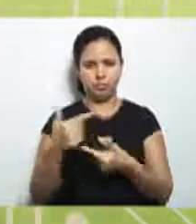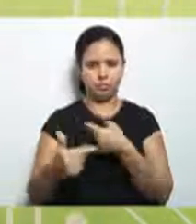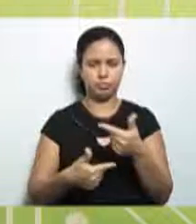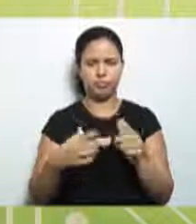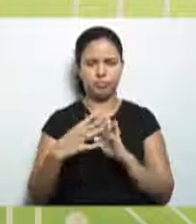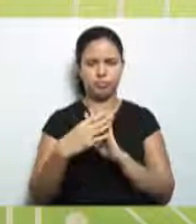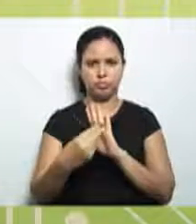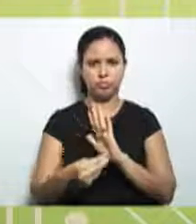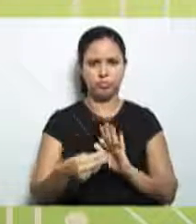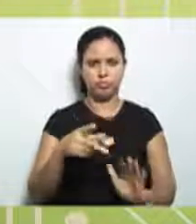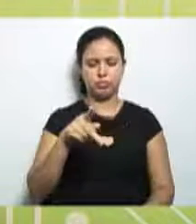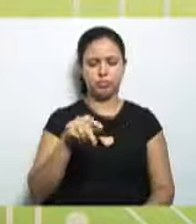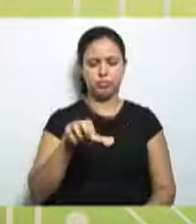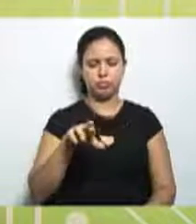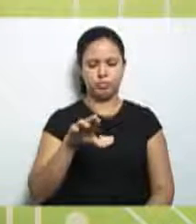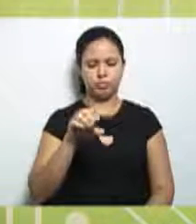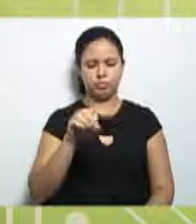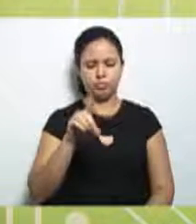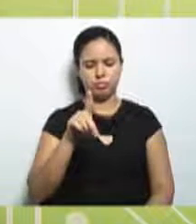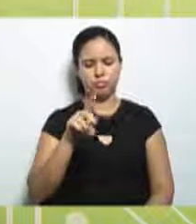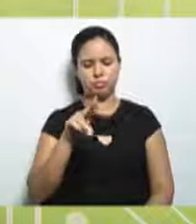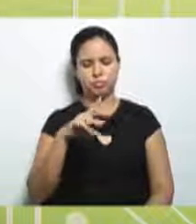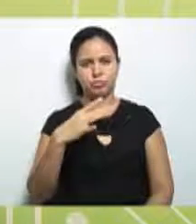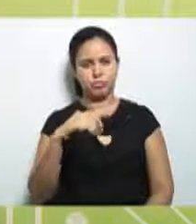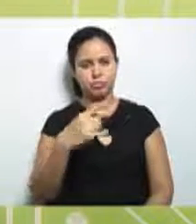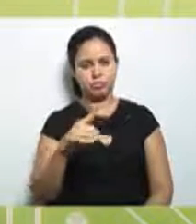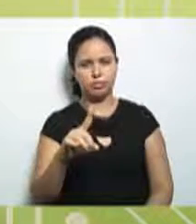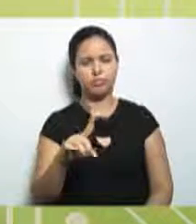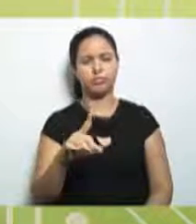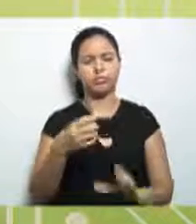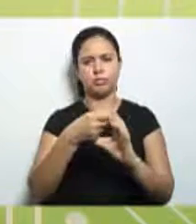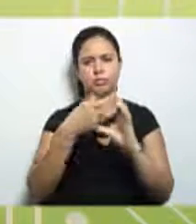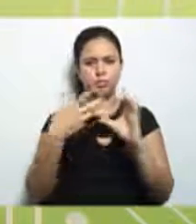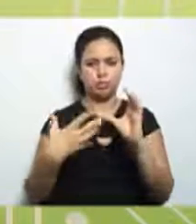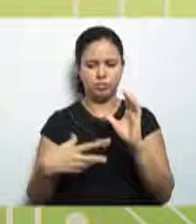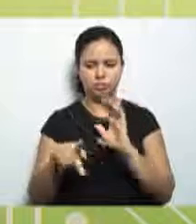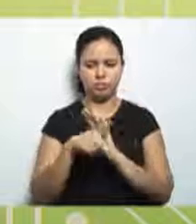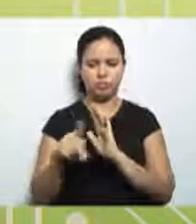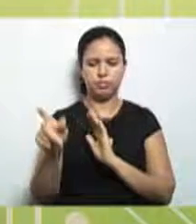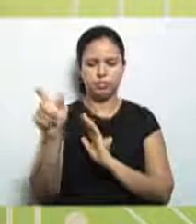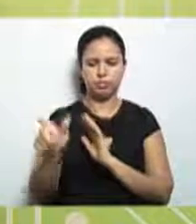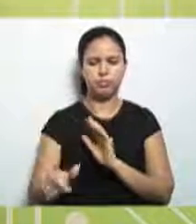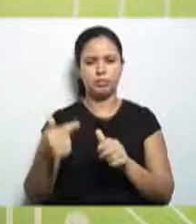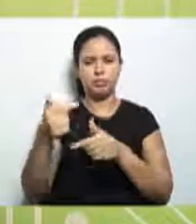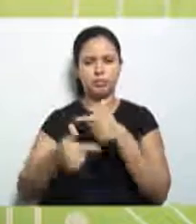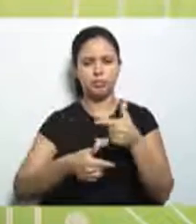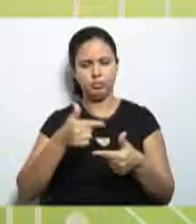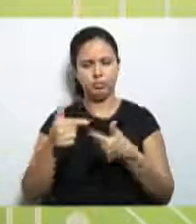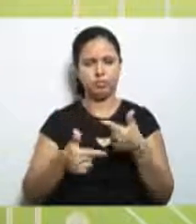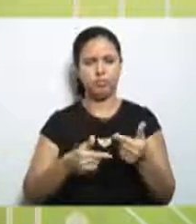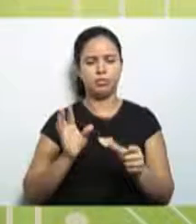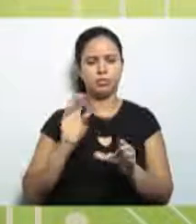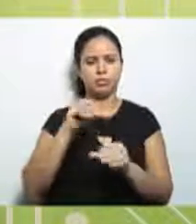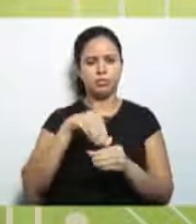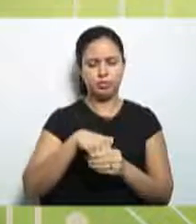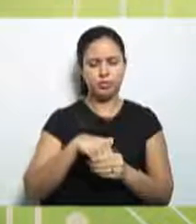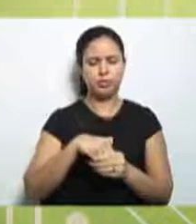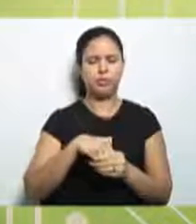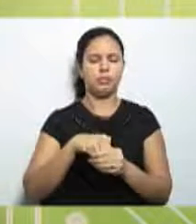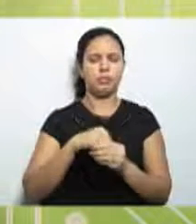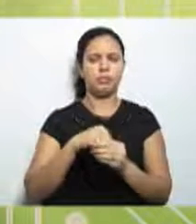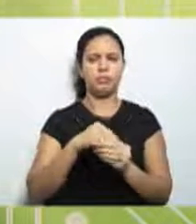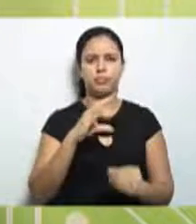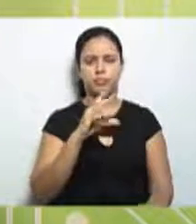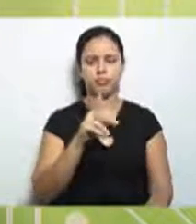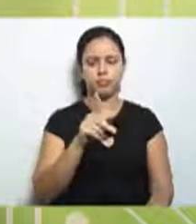modo de produção. Algumas características com relação a esse trabalhador, né? E dentro do próprio